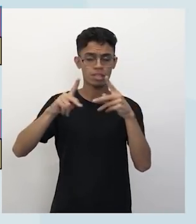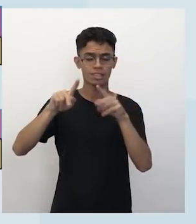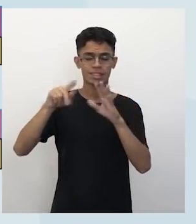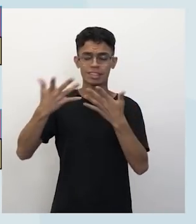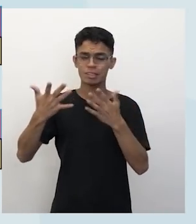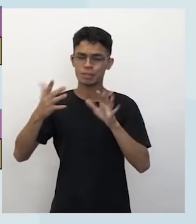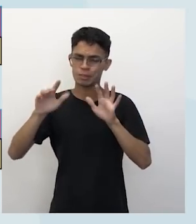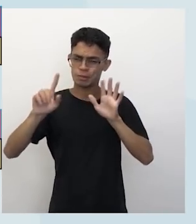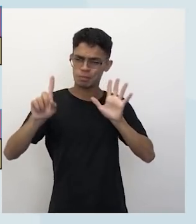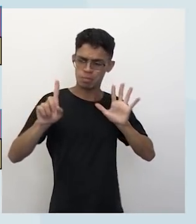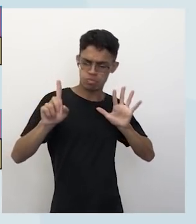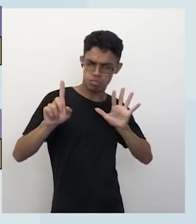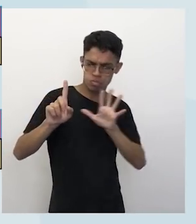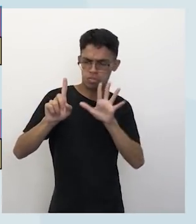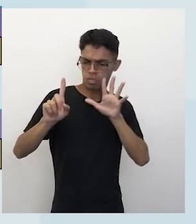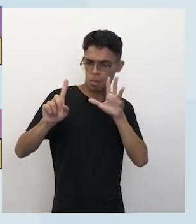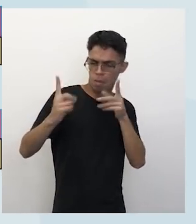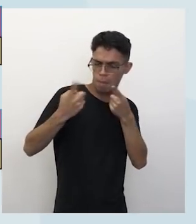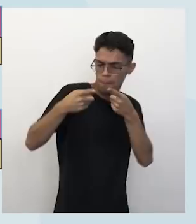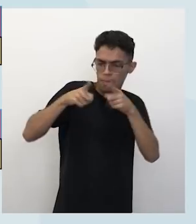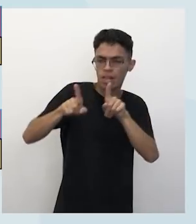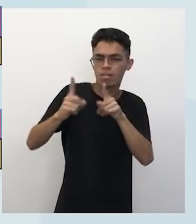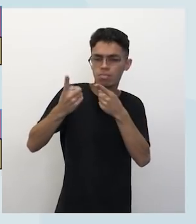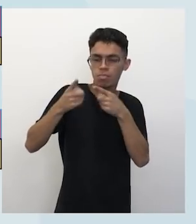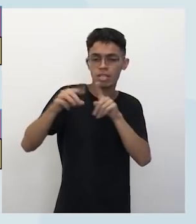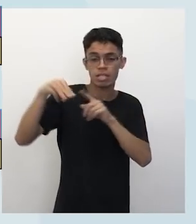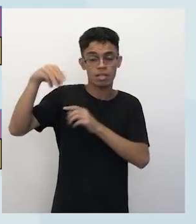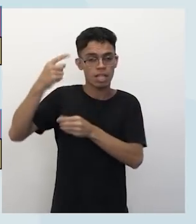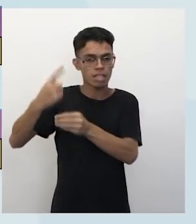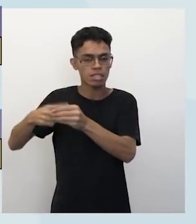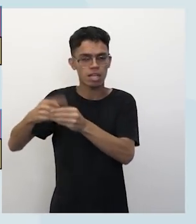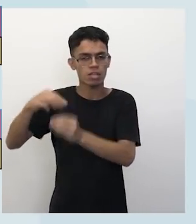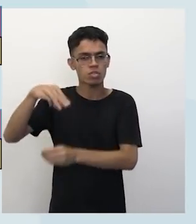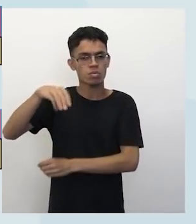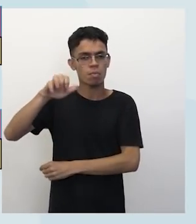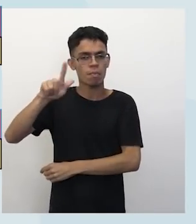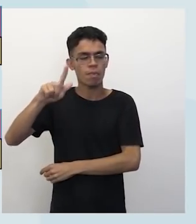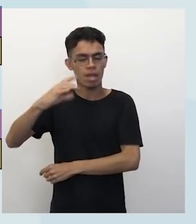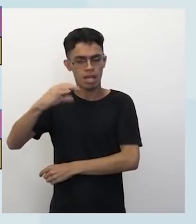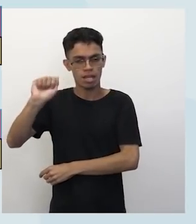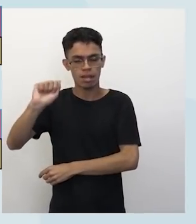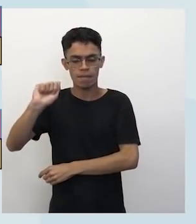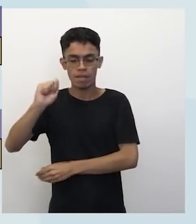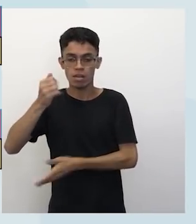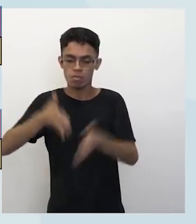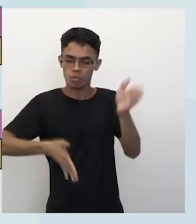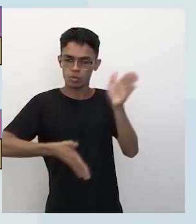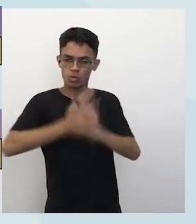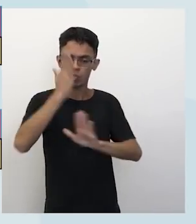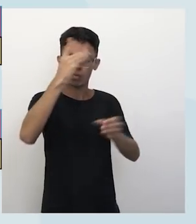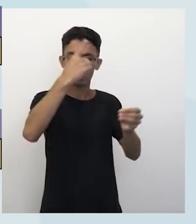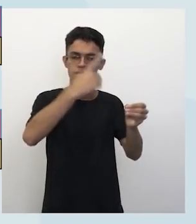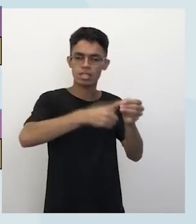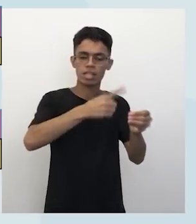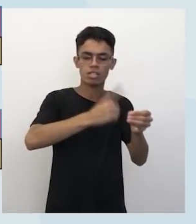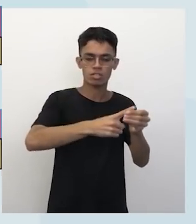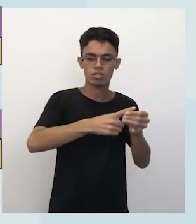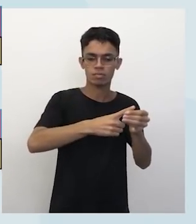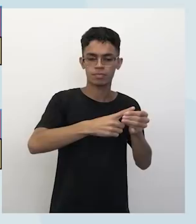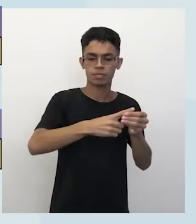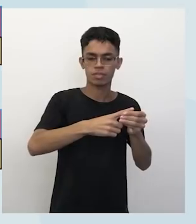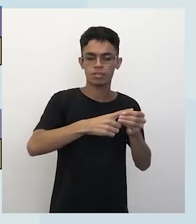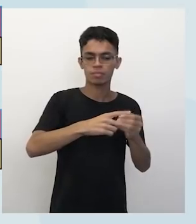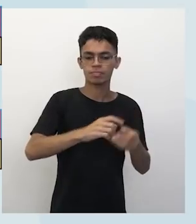grande perseguição. Então, ele tem que sair de Meca e ele se refugia para Medina. E aí, os islâmicos, eles começam a pensar